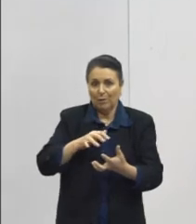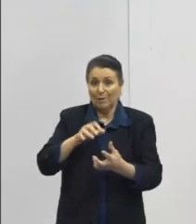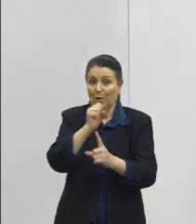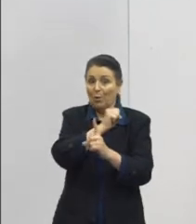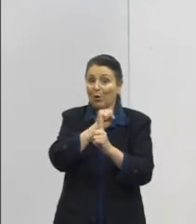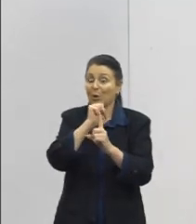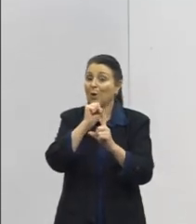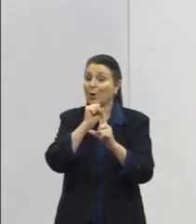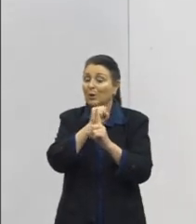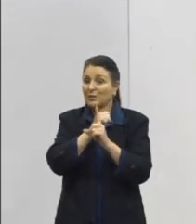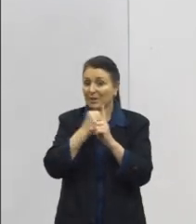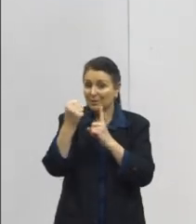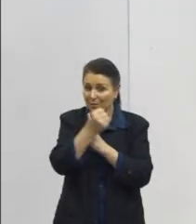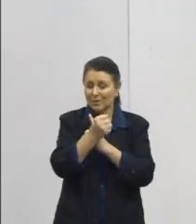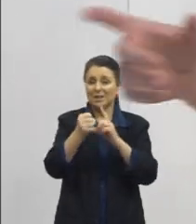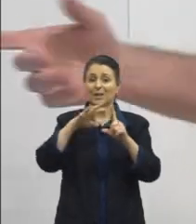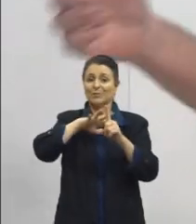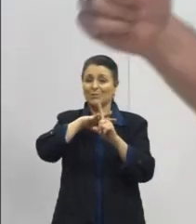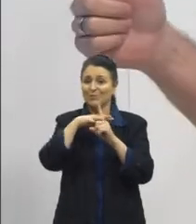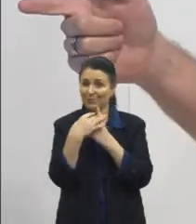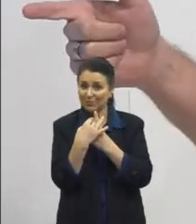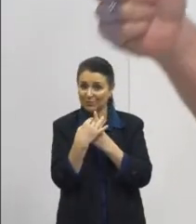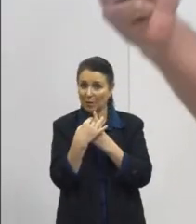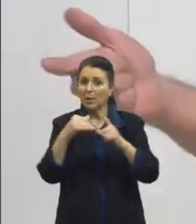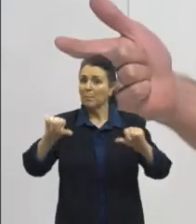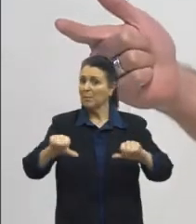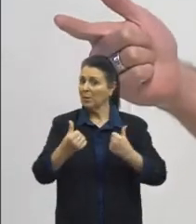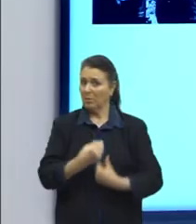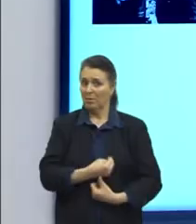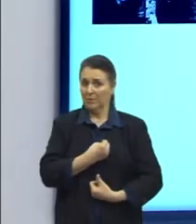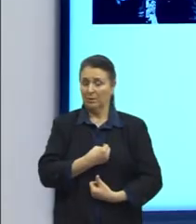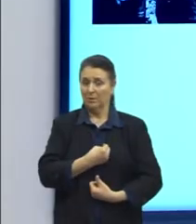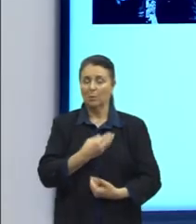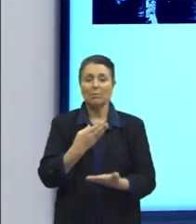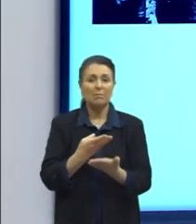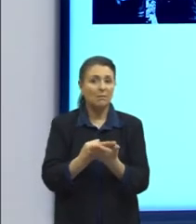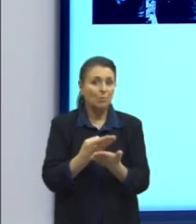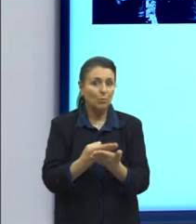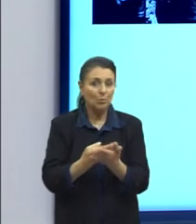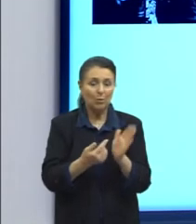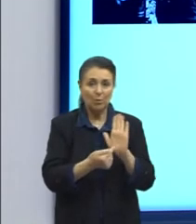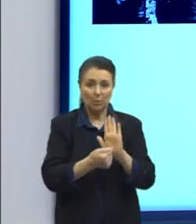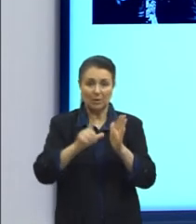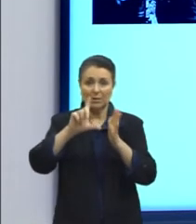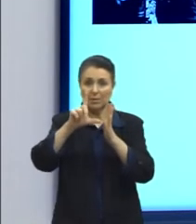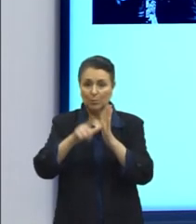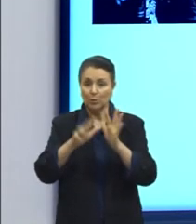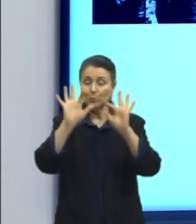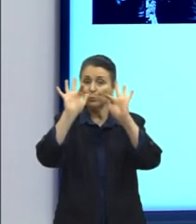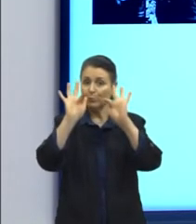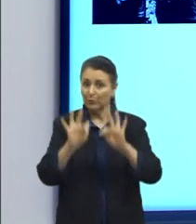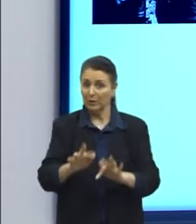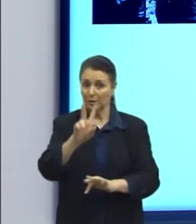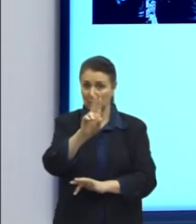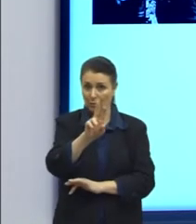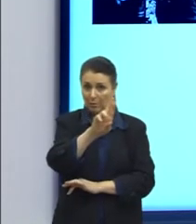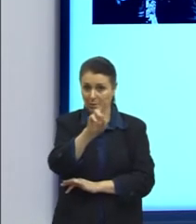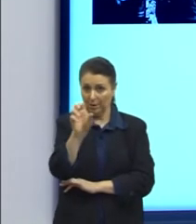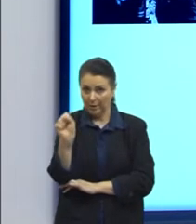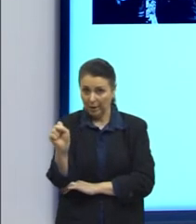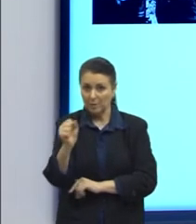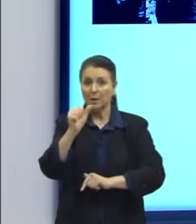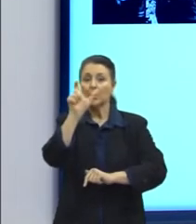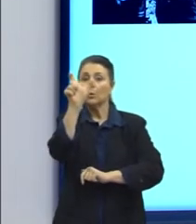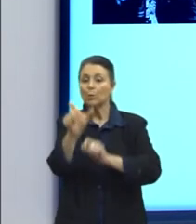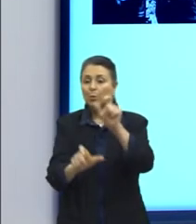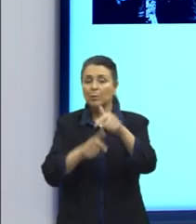para terem melhores condições Então você tem estudos que mostram que depois da queda da União Soviética os trabalhadores